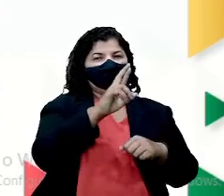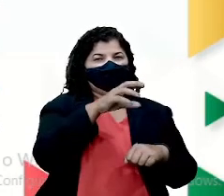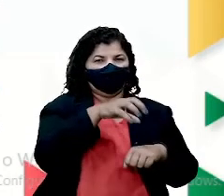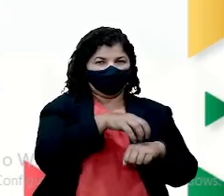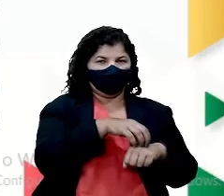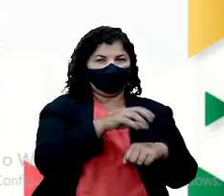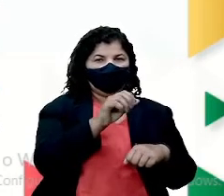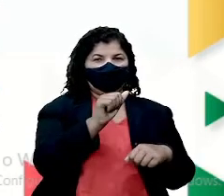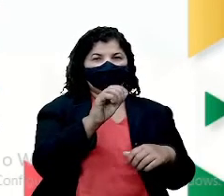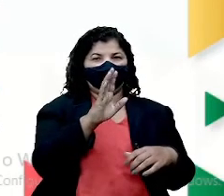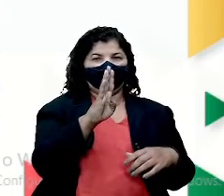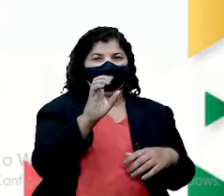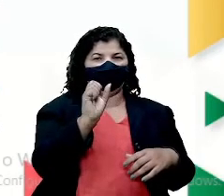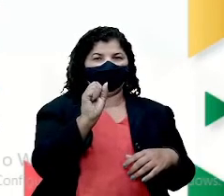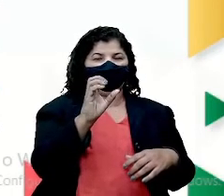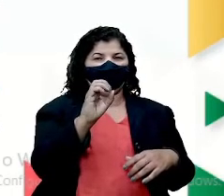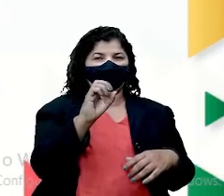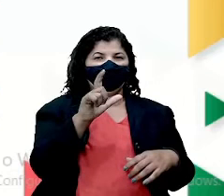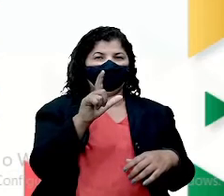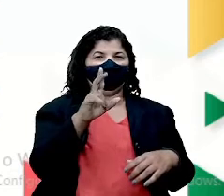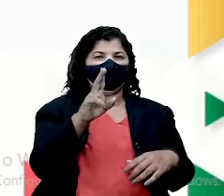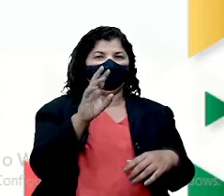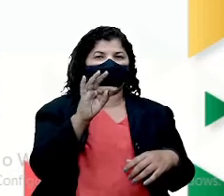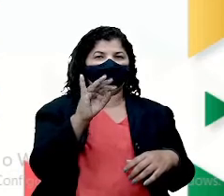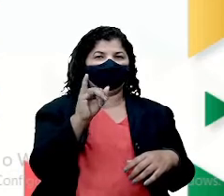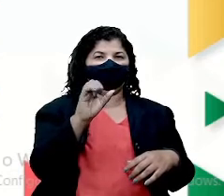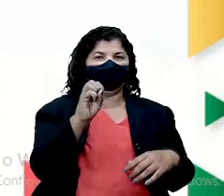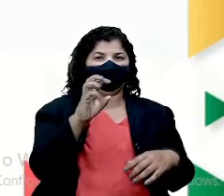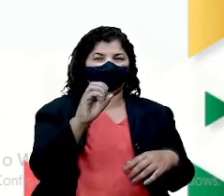filósofo, o autor do grande livro